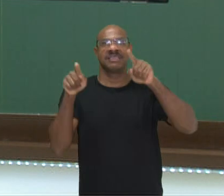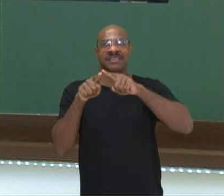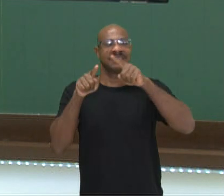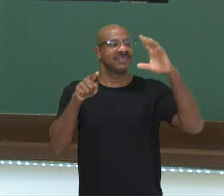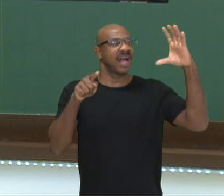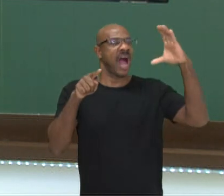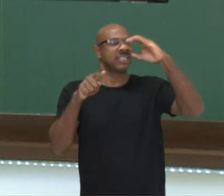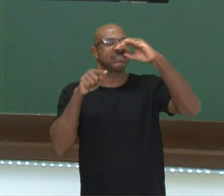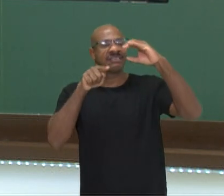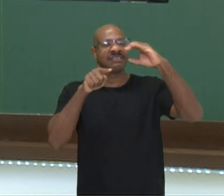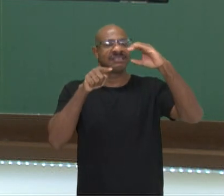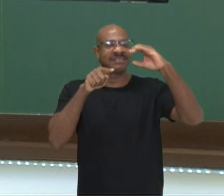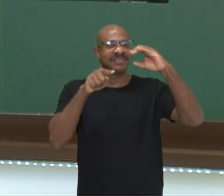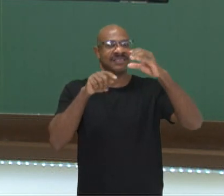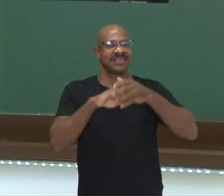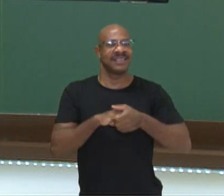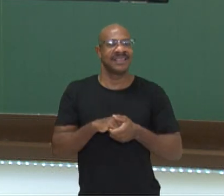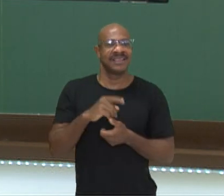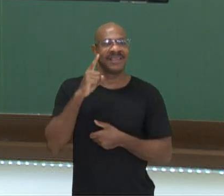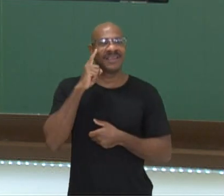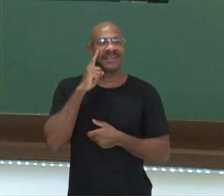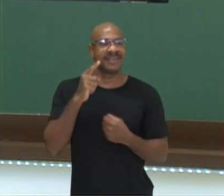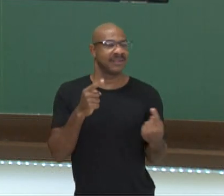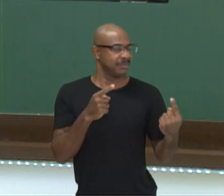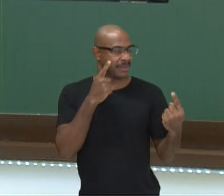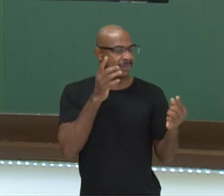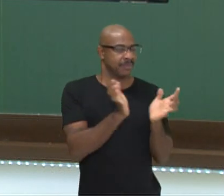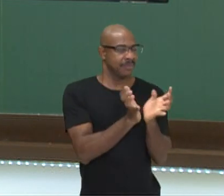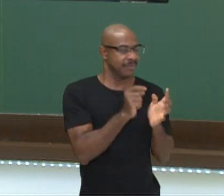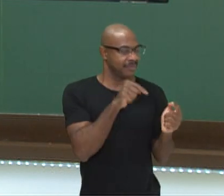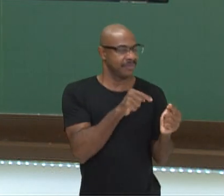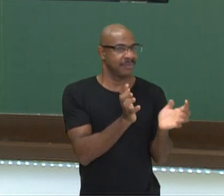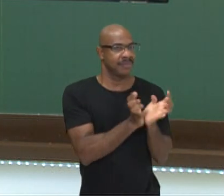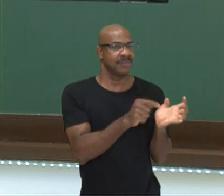também. Uma pessoa que fazia parte do grupo